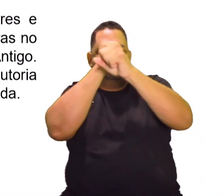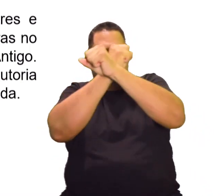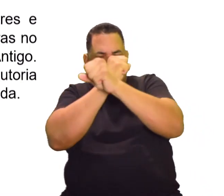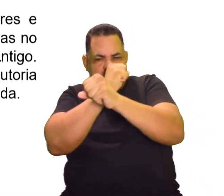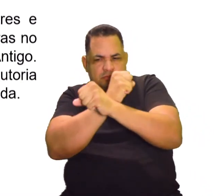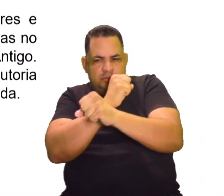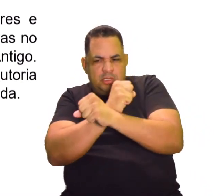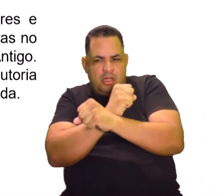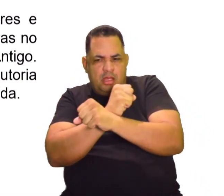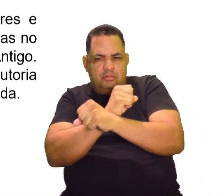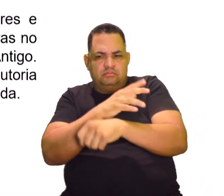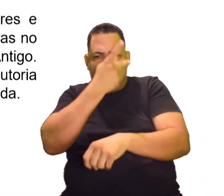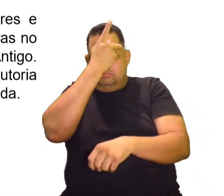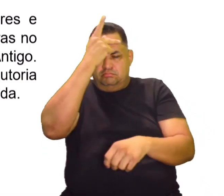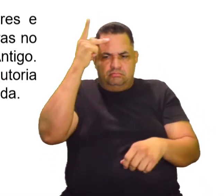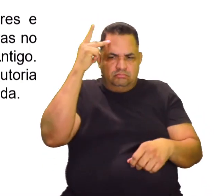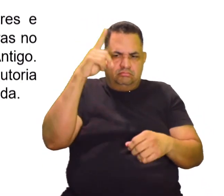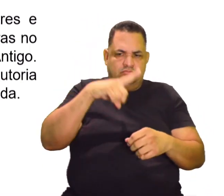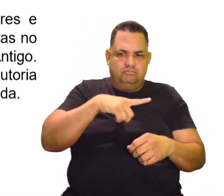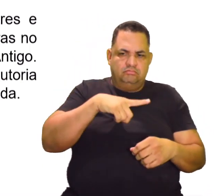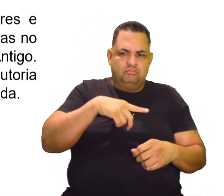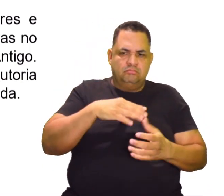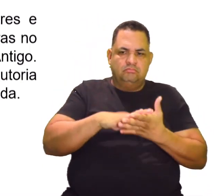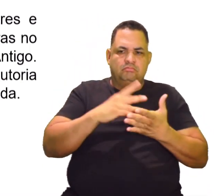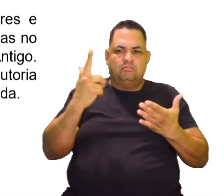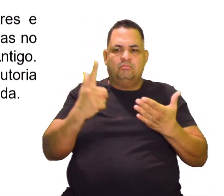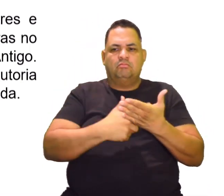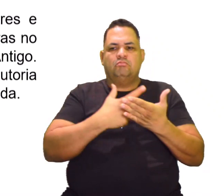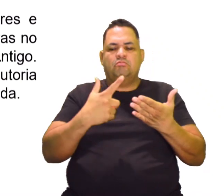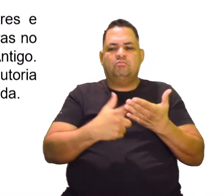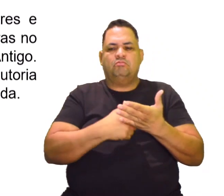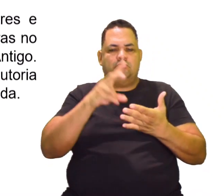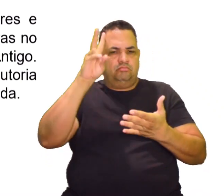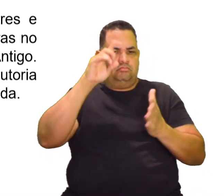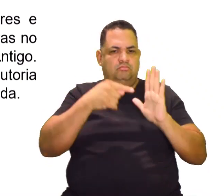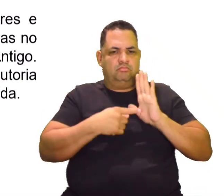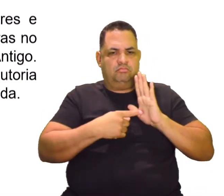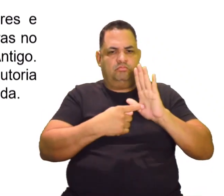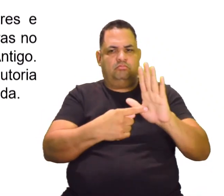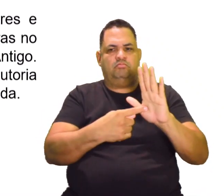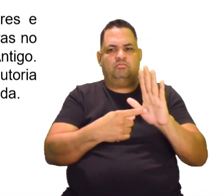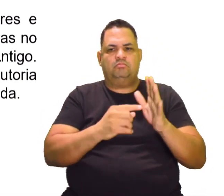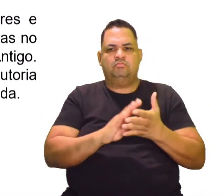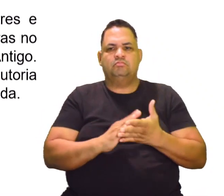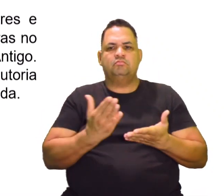filmes e livros de história, né, que trazem essas informações. Então,